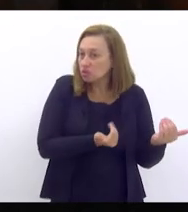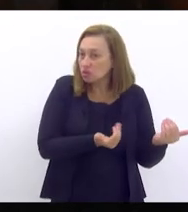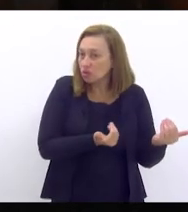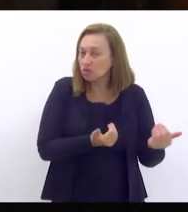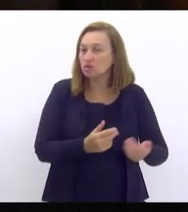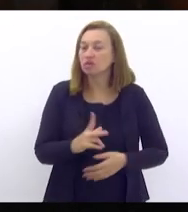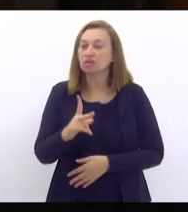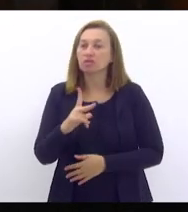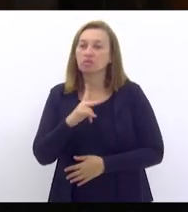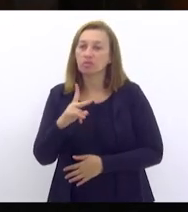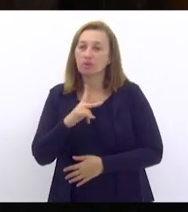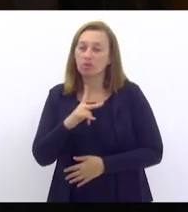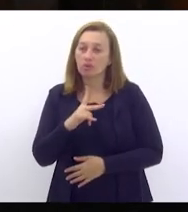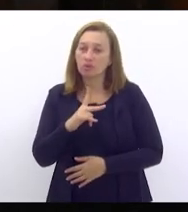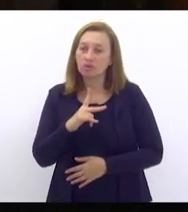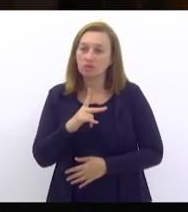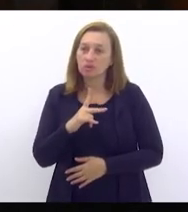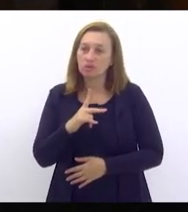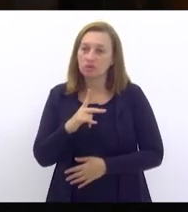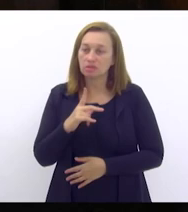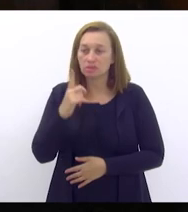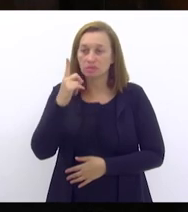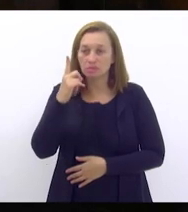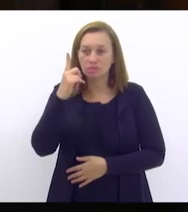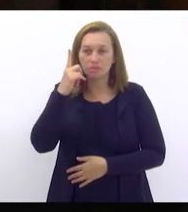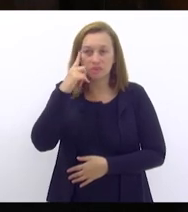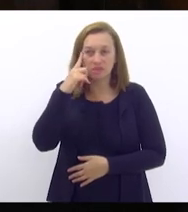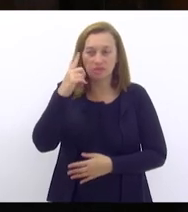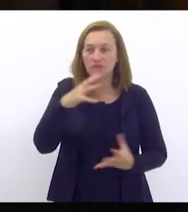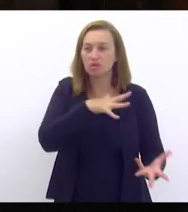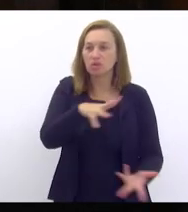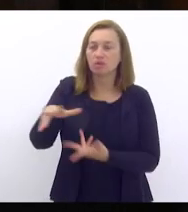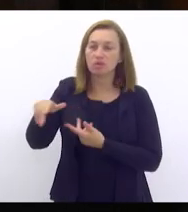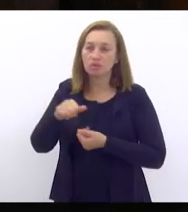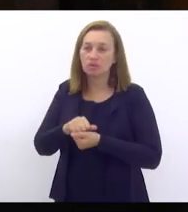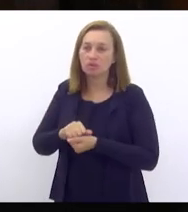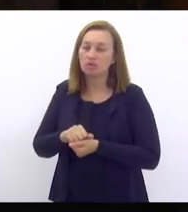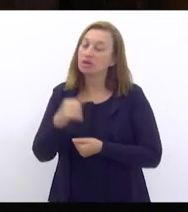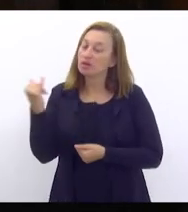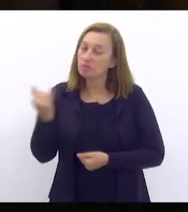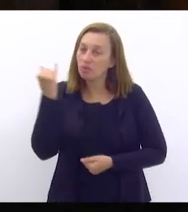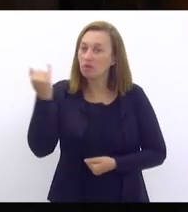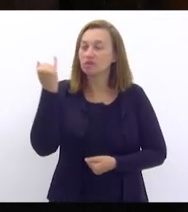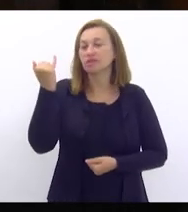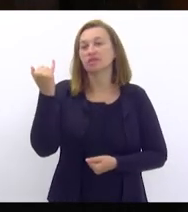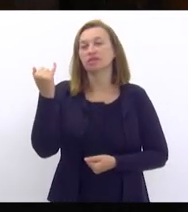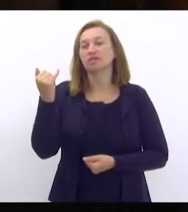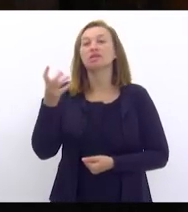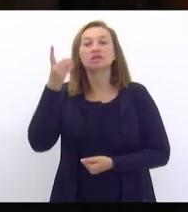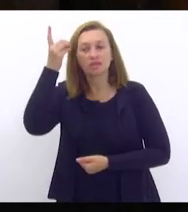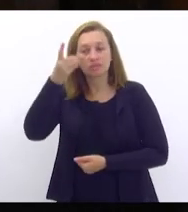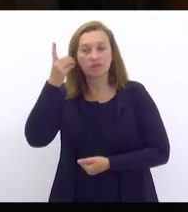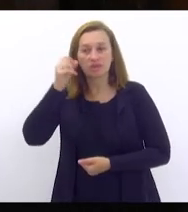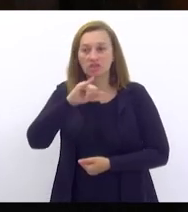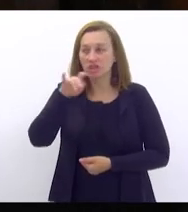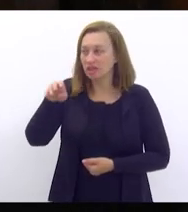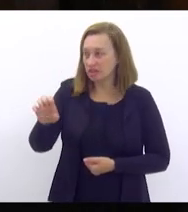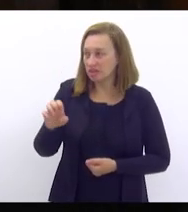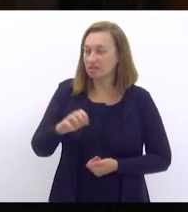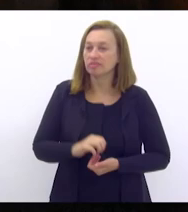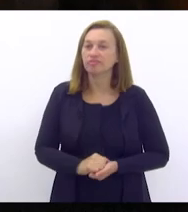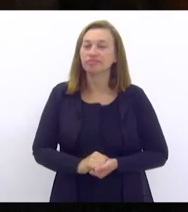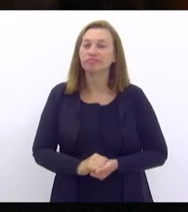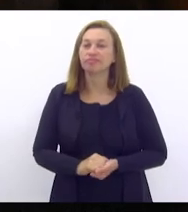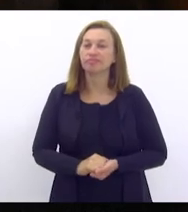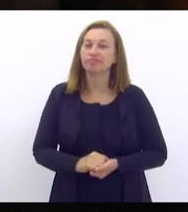suas próprias percepções sobre o mundo, o levantamento é muito exitoso, deputado Jarir. A gente acompanha